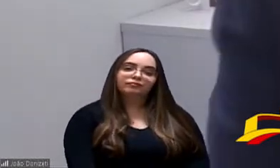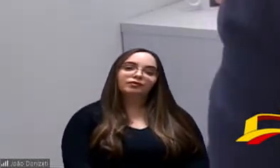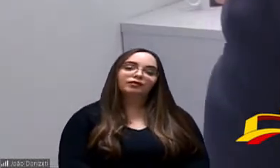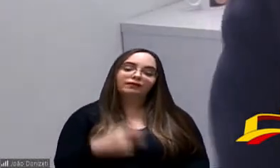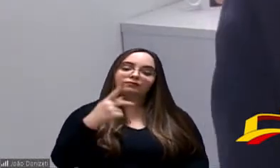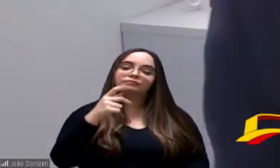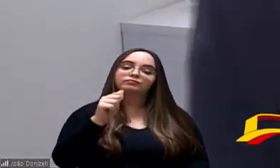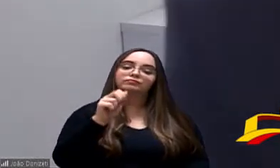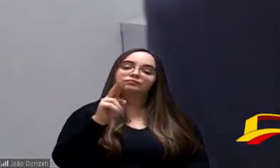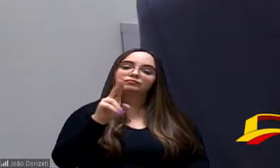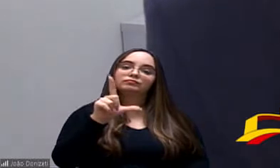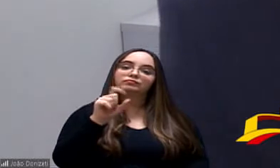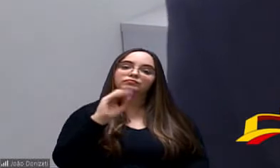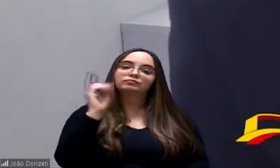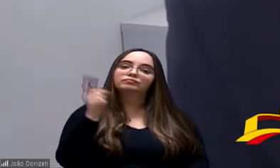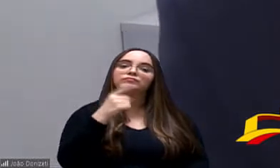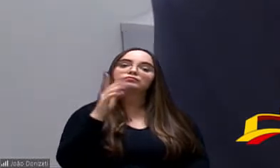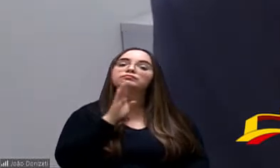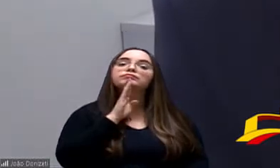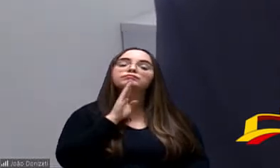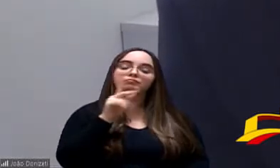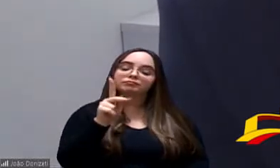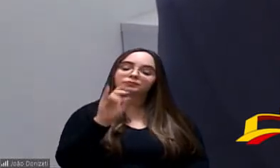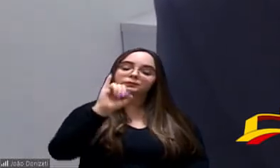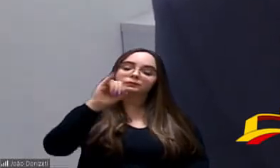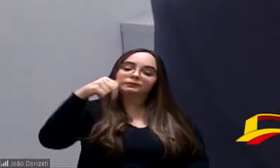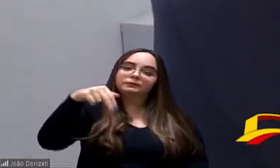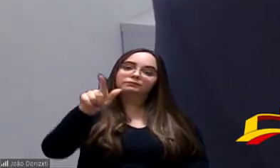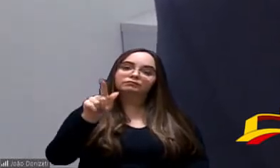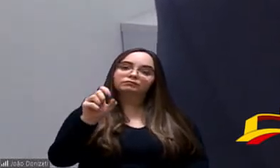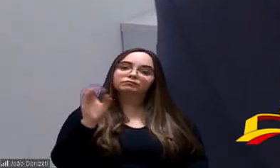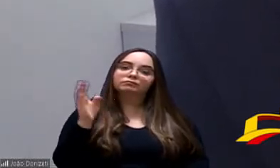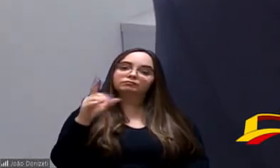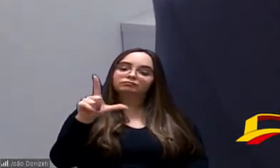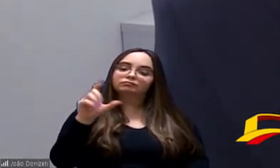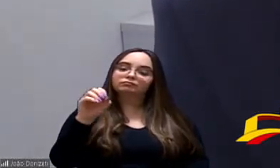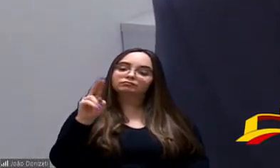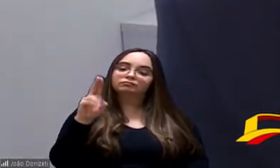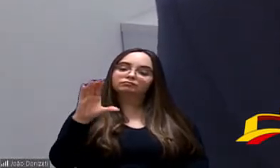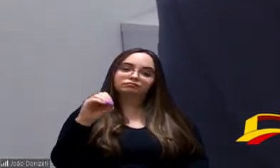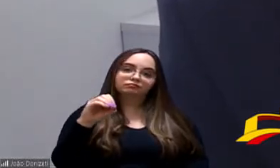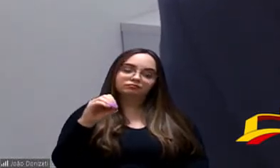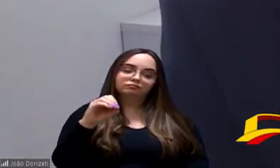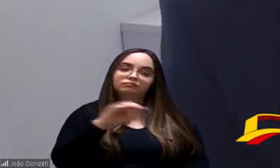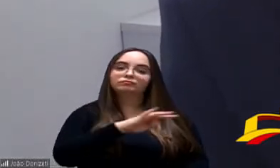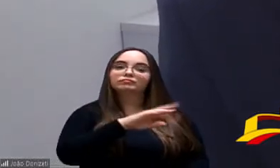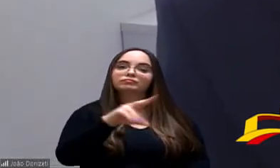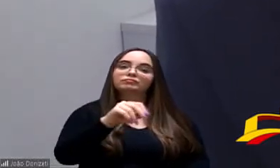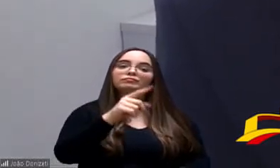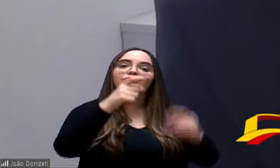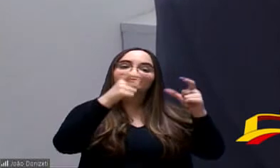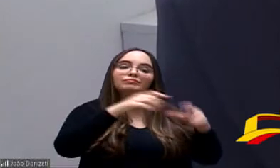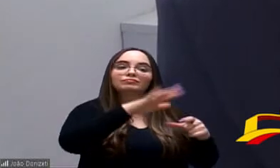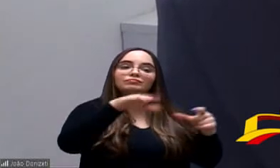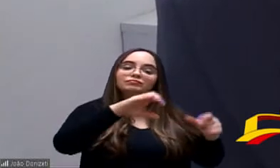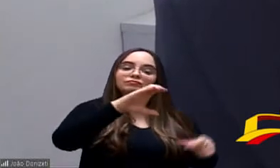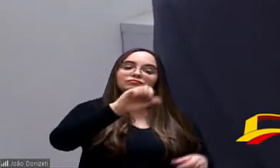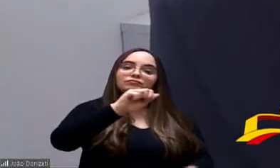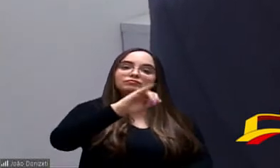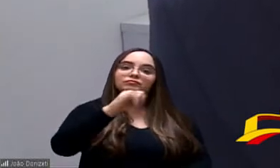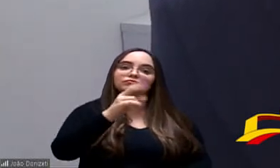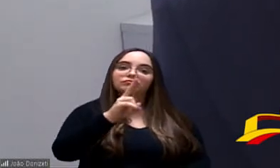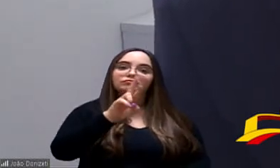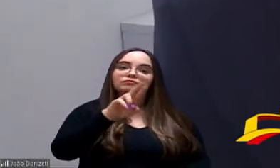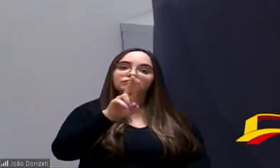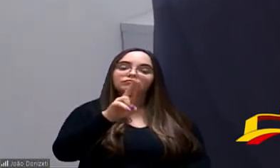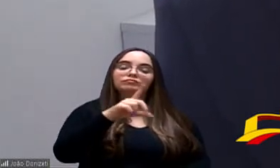Lupo, mais conhecido como Pingo Lupo, era uma pessoa muito querida pela comunidade lá da região do Cajuru, do Jardim Newton Torres, tinha um